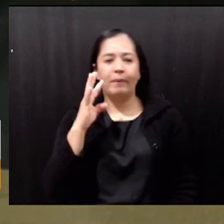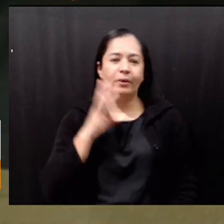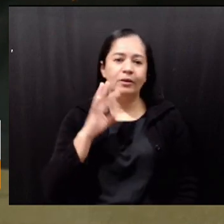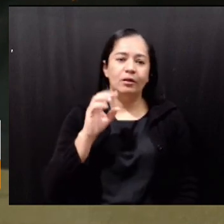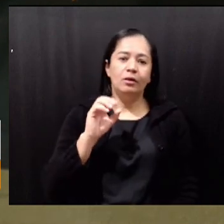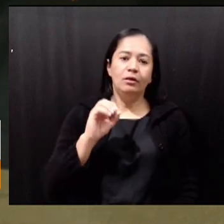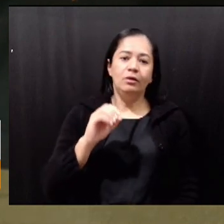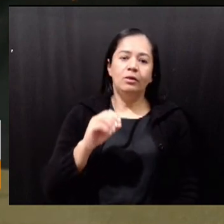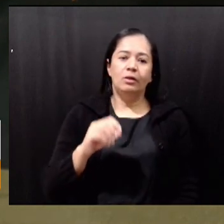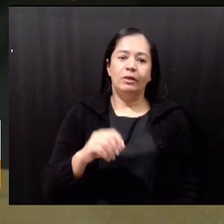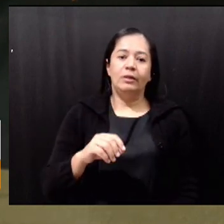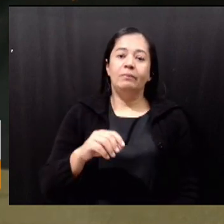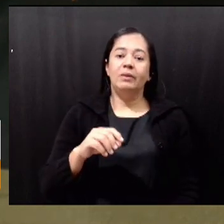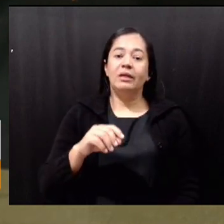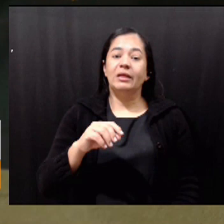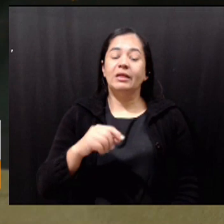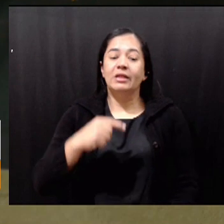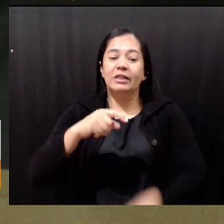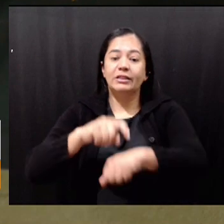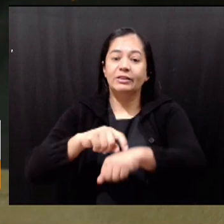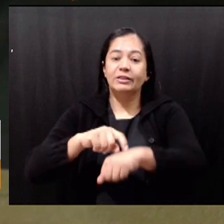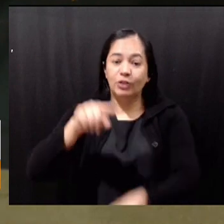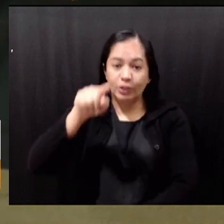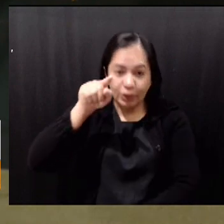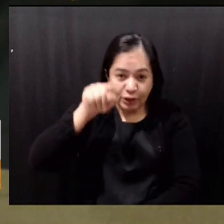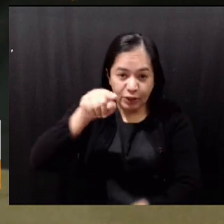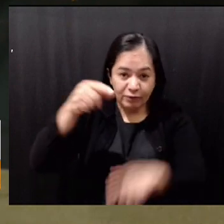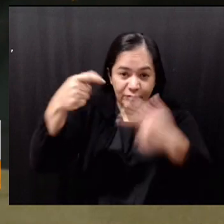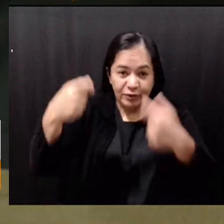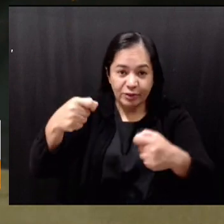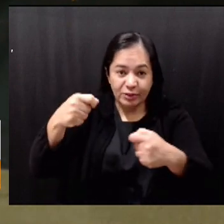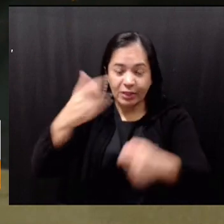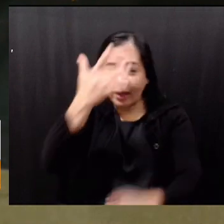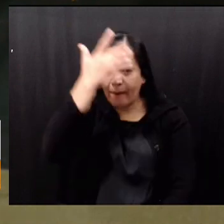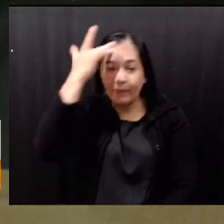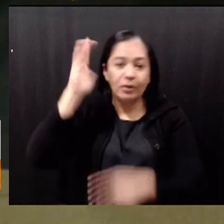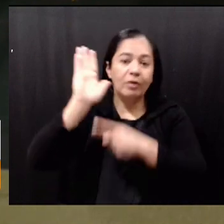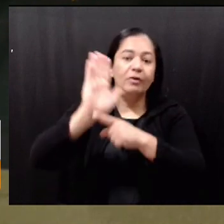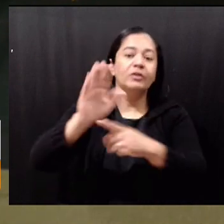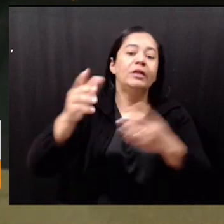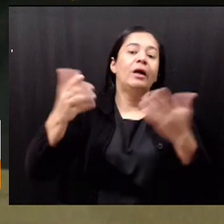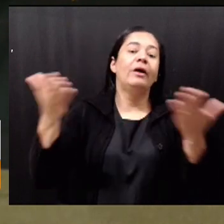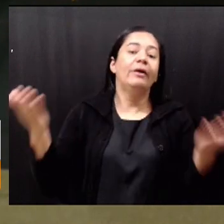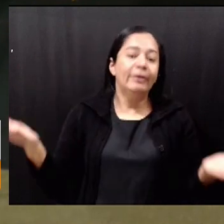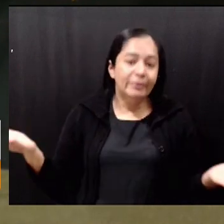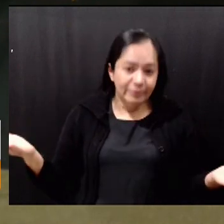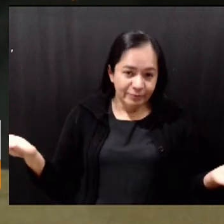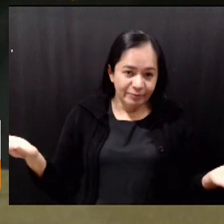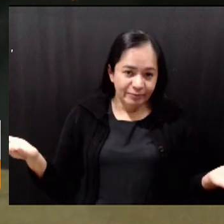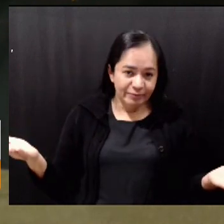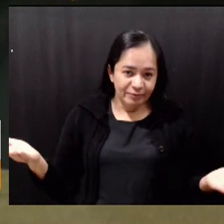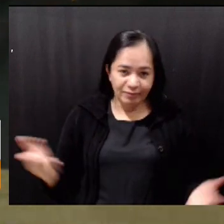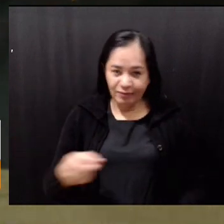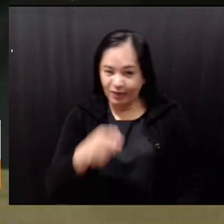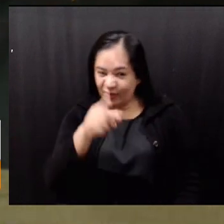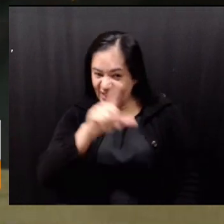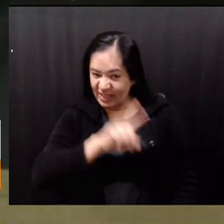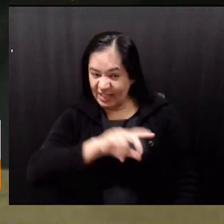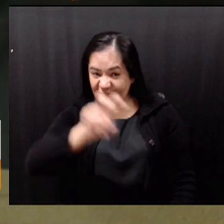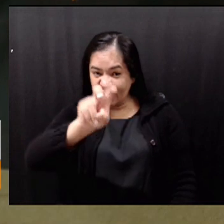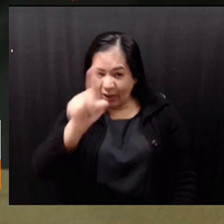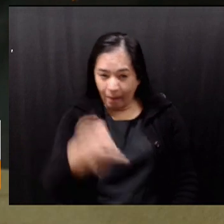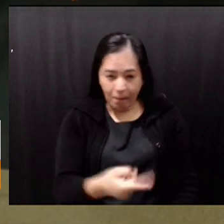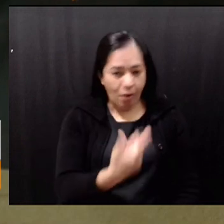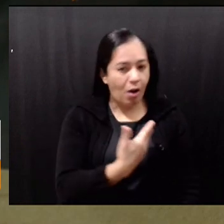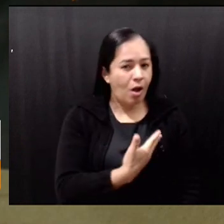SOS? Quem que vai te socorrer quando você precisar de ajuda? Será que você tem esses 5.000 amigos aí no